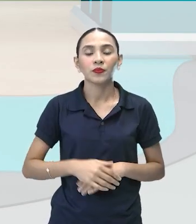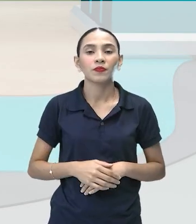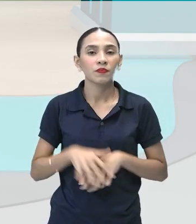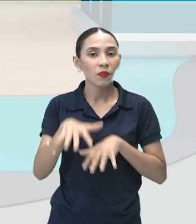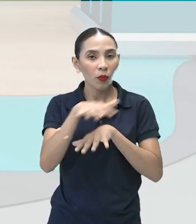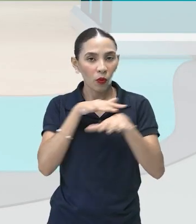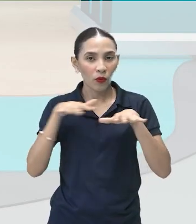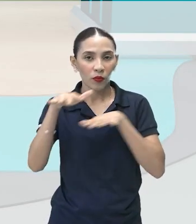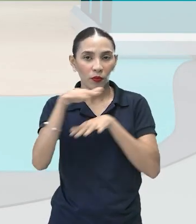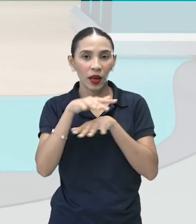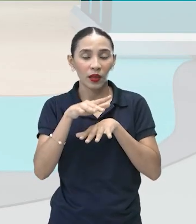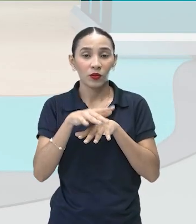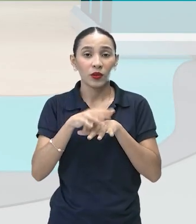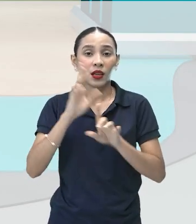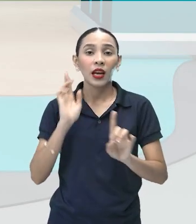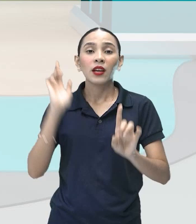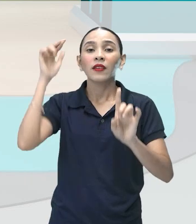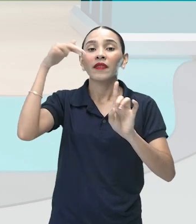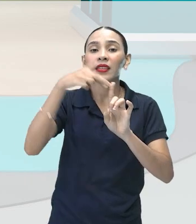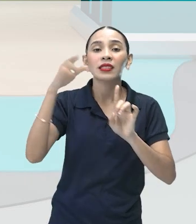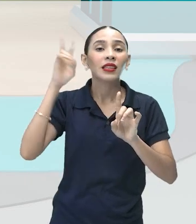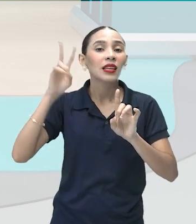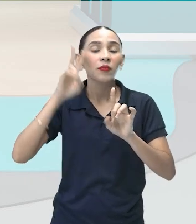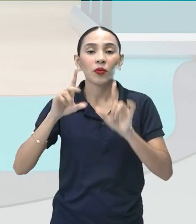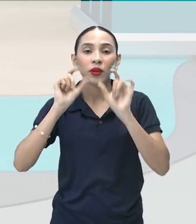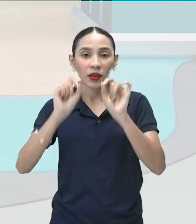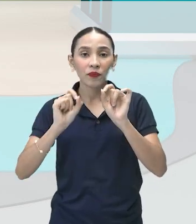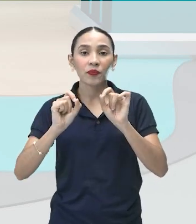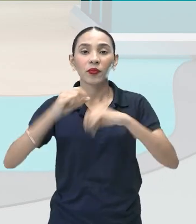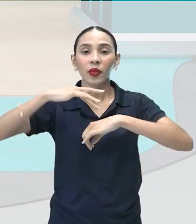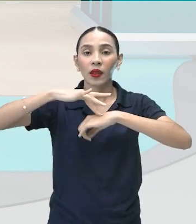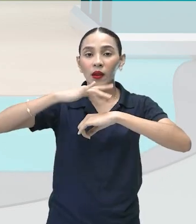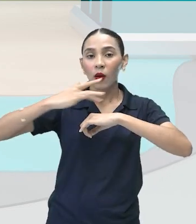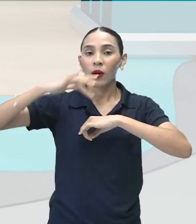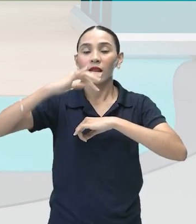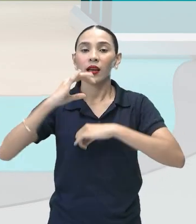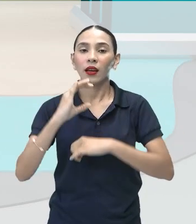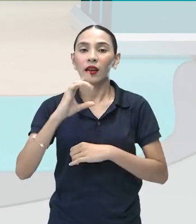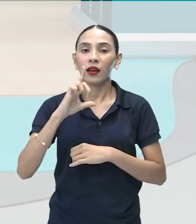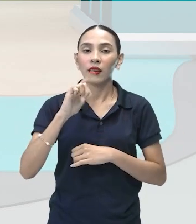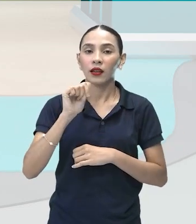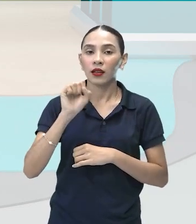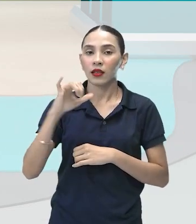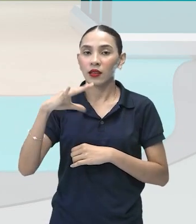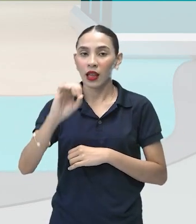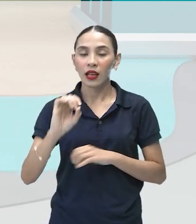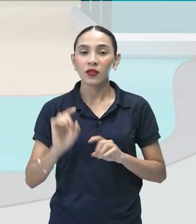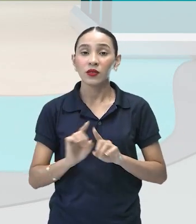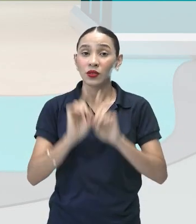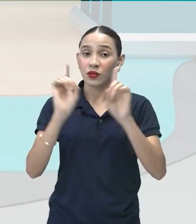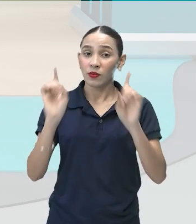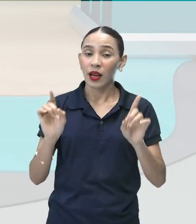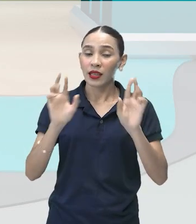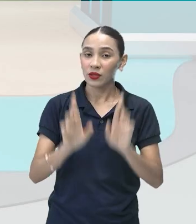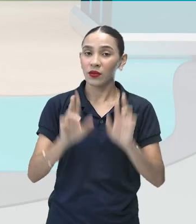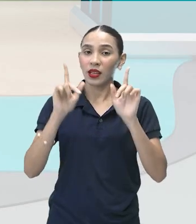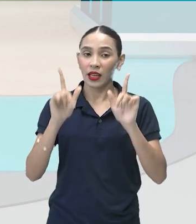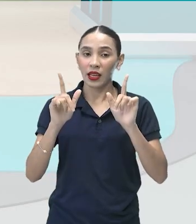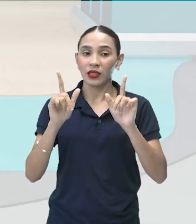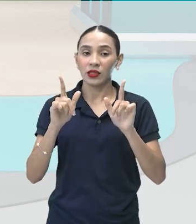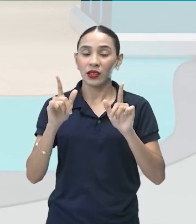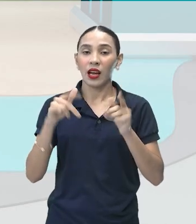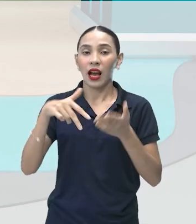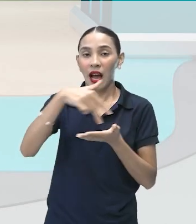os movimentos que nos remetem o quê? Ao balé clássico. Ao contrário, né, do balé clássico, a dança